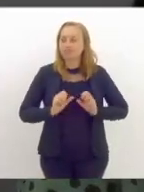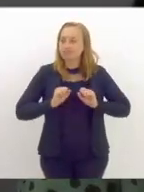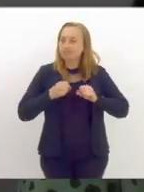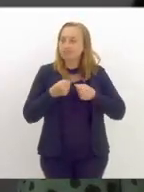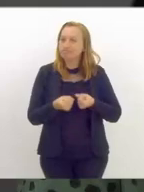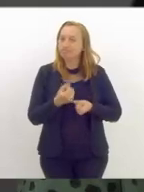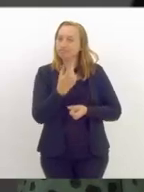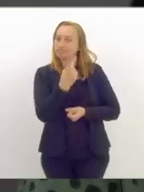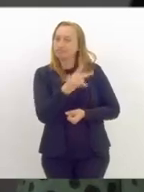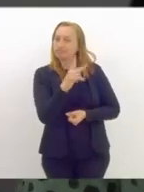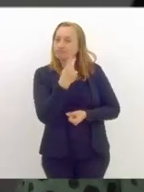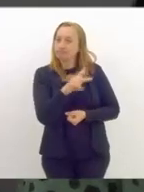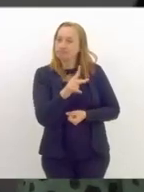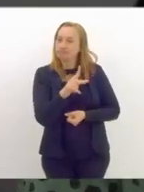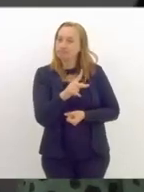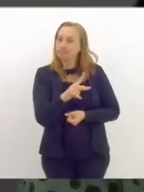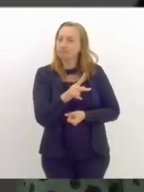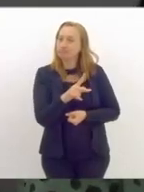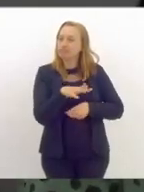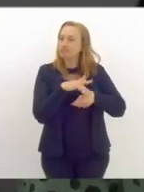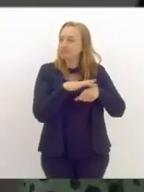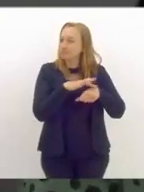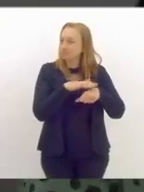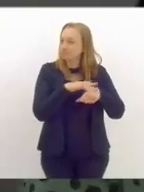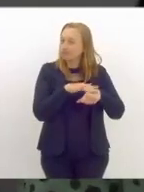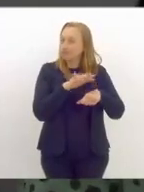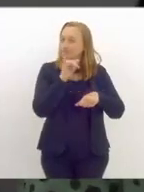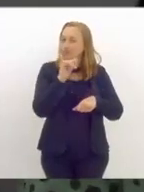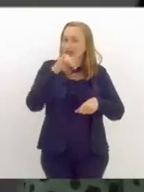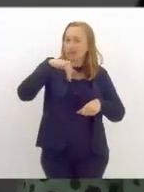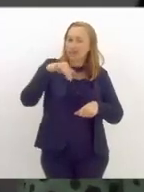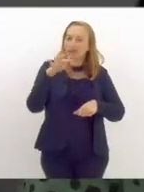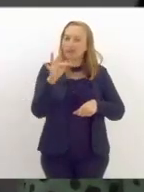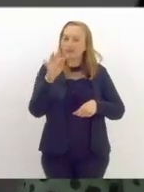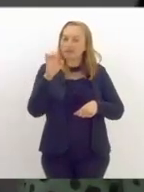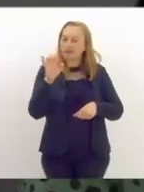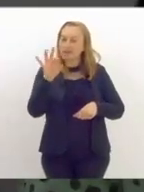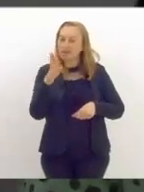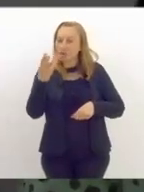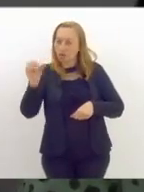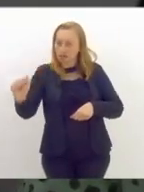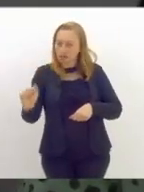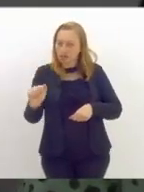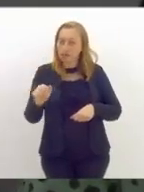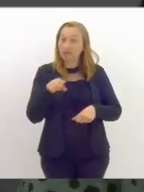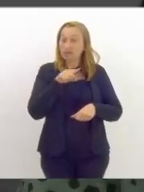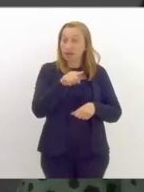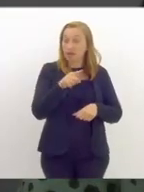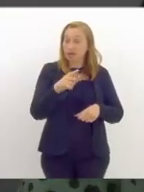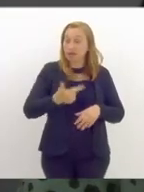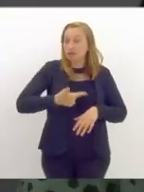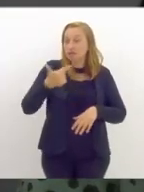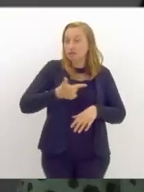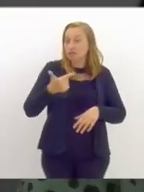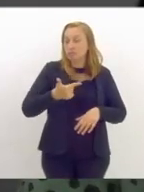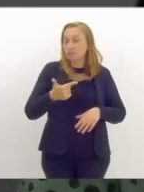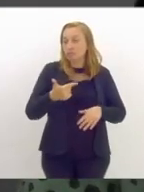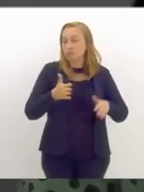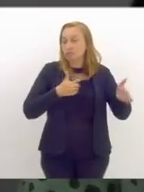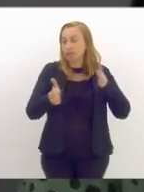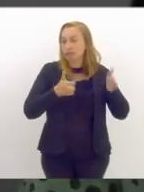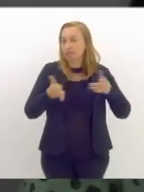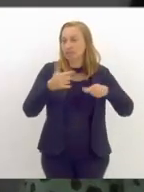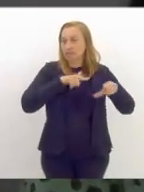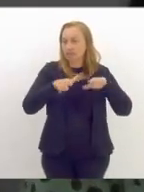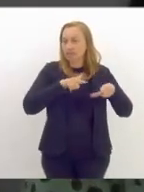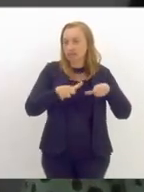dedicação dele à questão das doenças infecciosas. E lá, quando eu vou para o meu segundo mandato, o